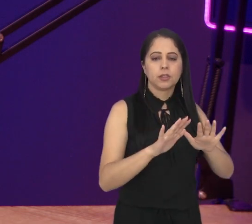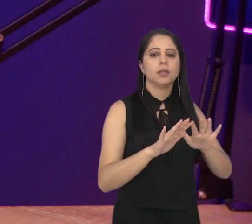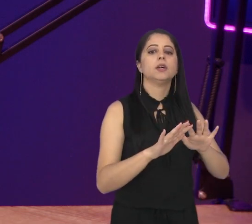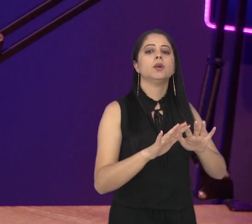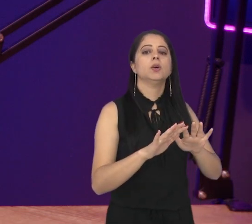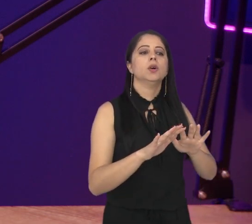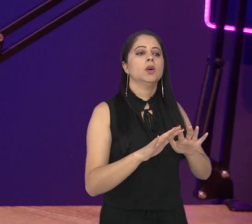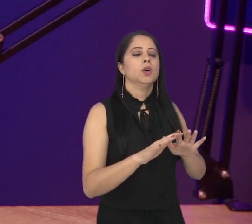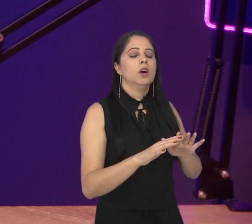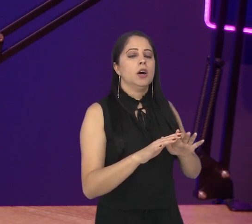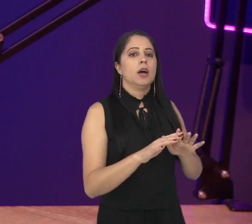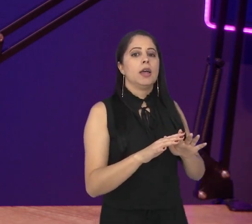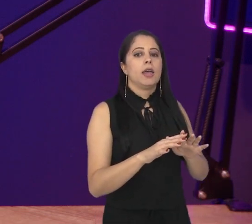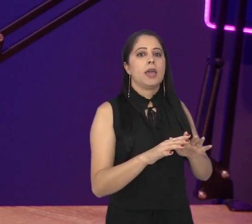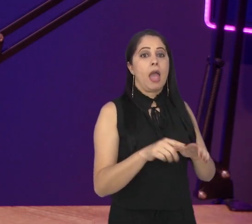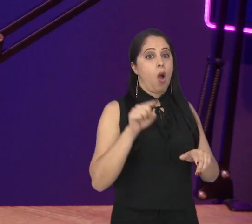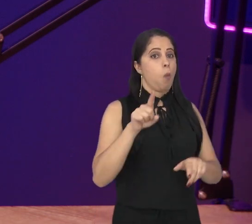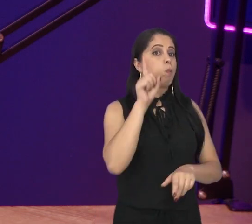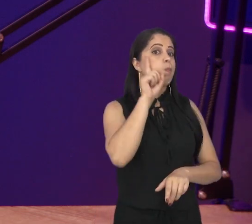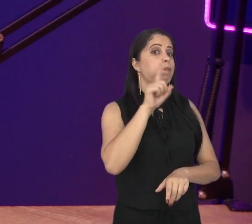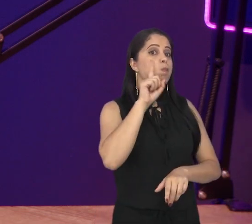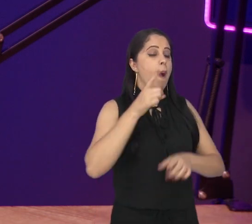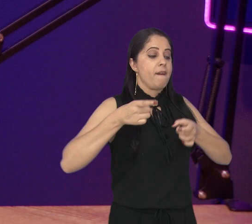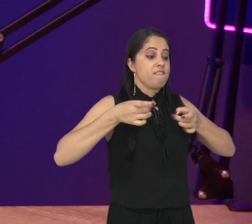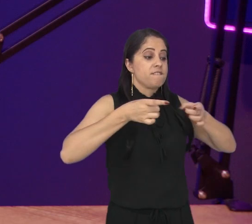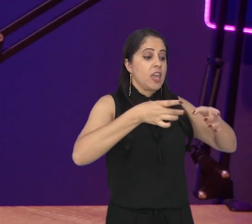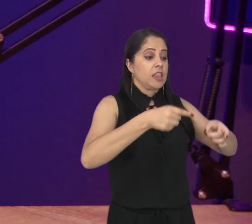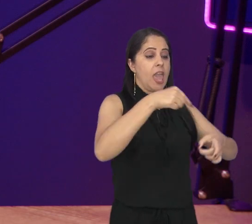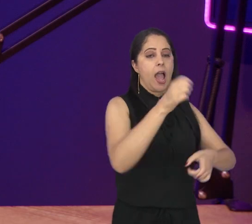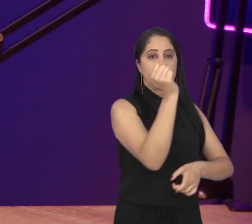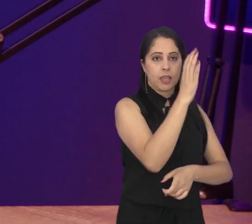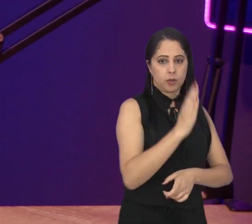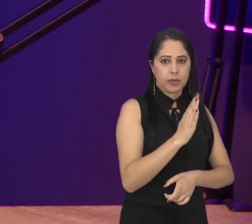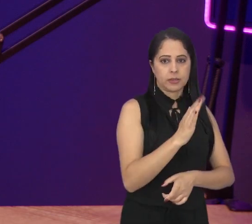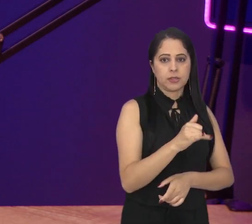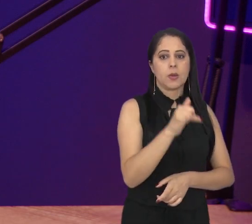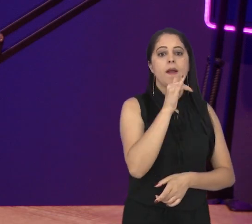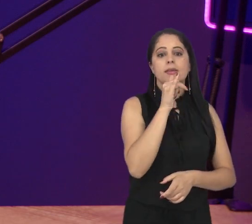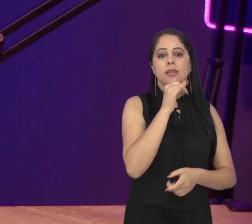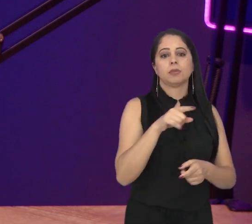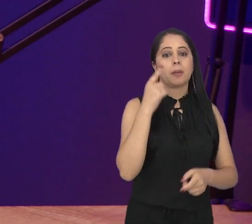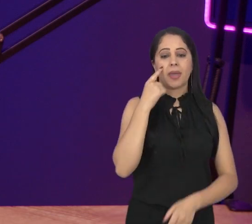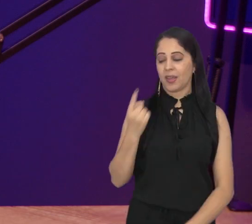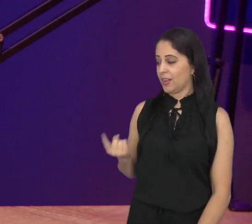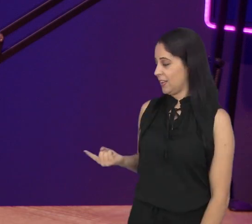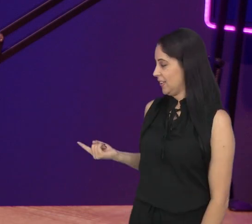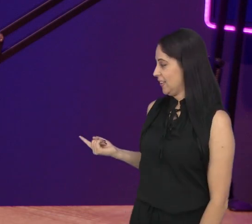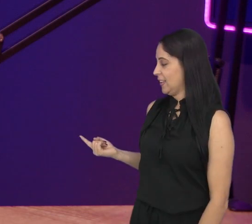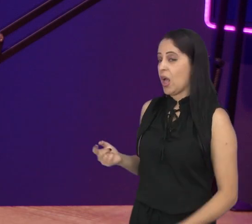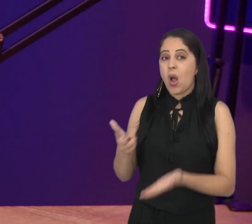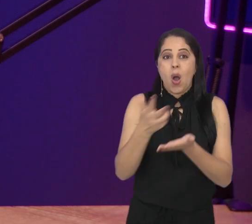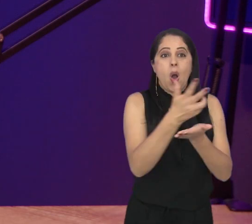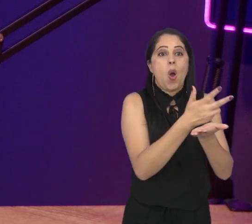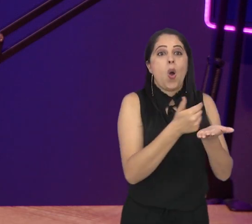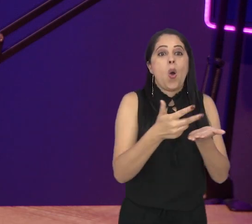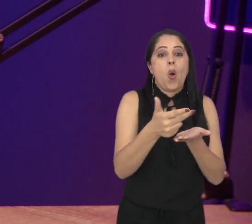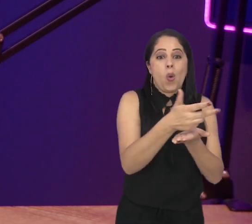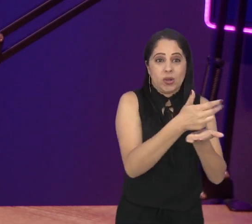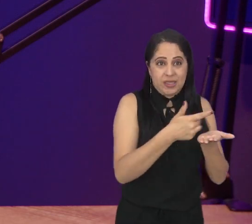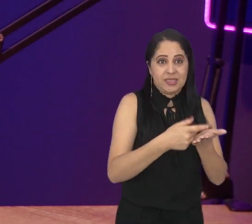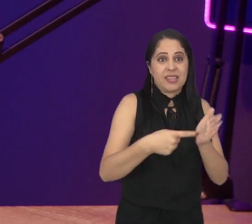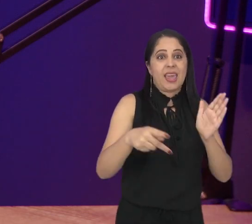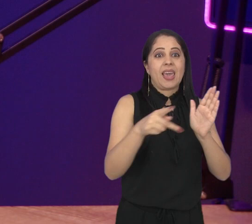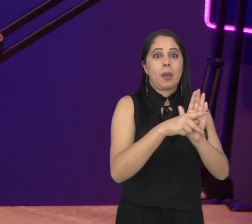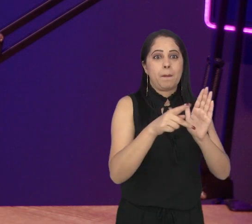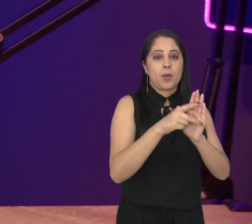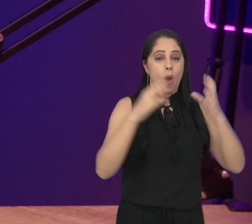cultura nisso. Então a gente teve muita exportação de produtos norte-americanos, e a gente também teve, por exemplo, a criação do Zé Carioca, que era um